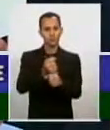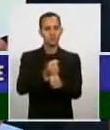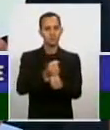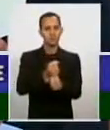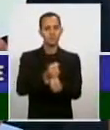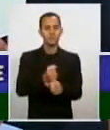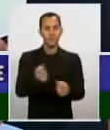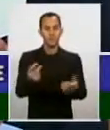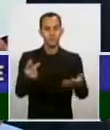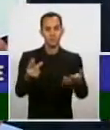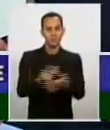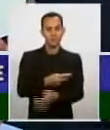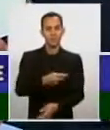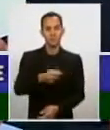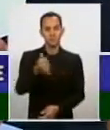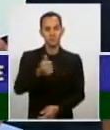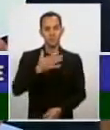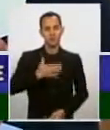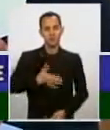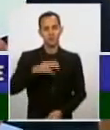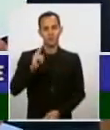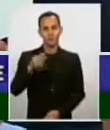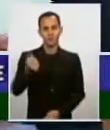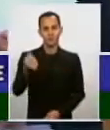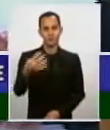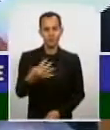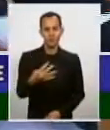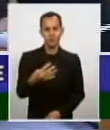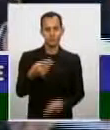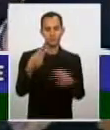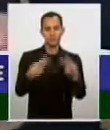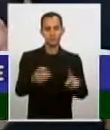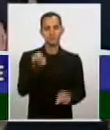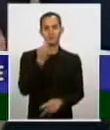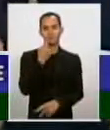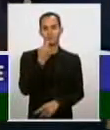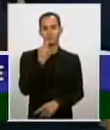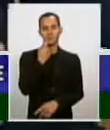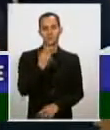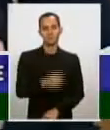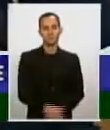ordinária, realizada em 1º de agosto de 2014, nesta sexta-feira.